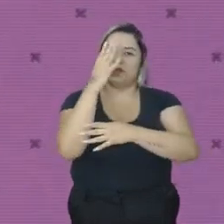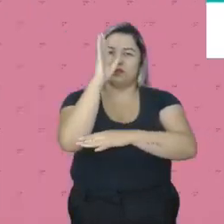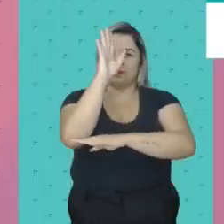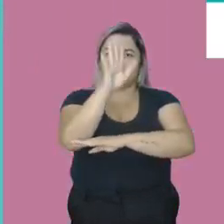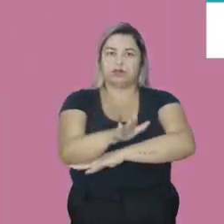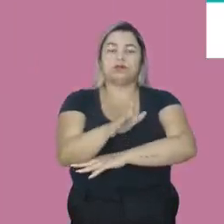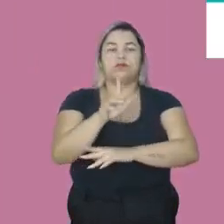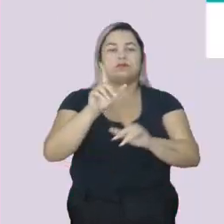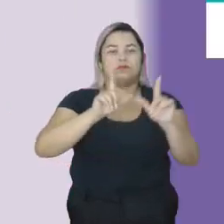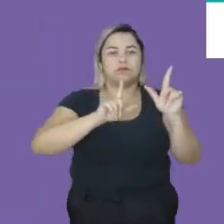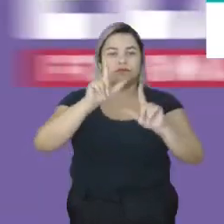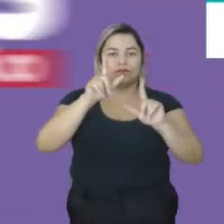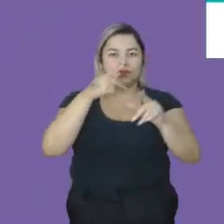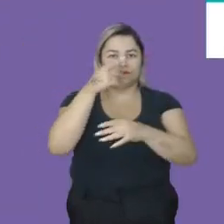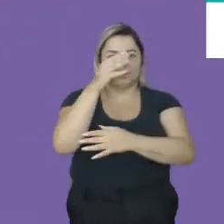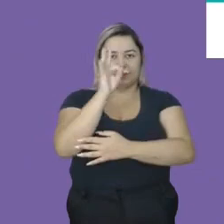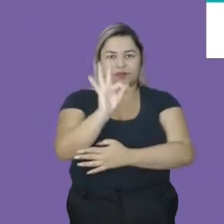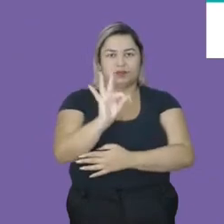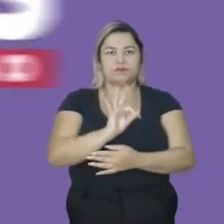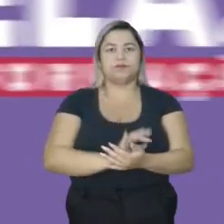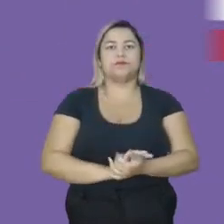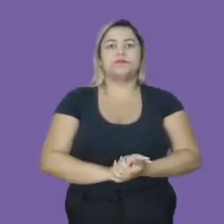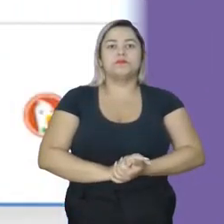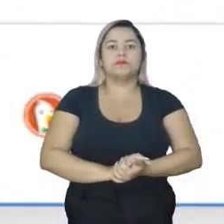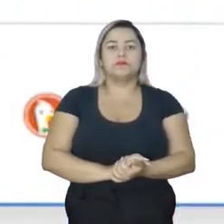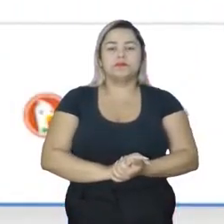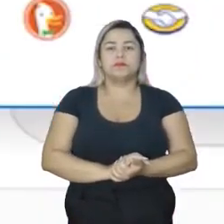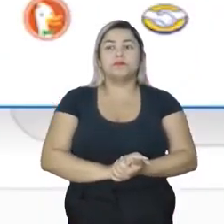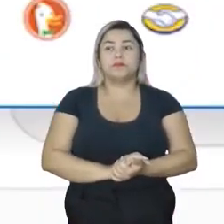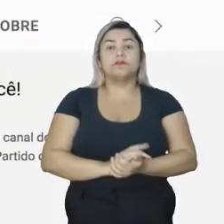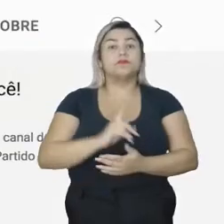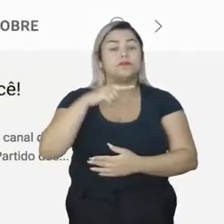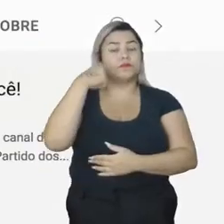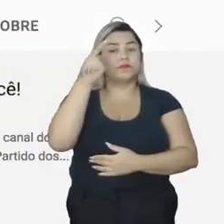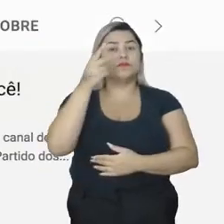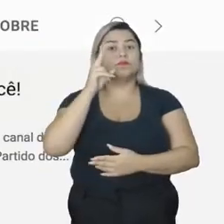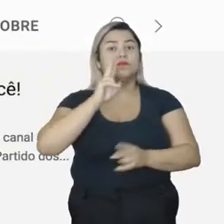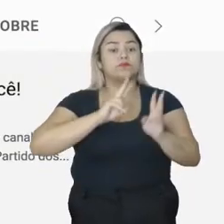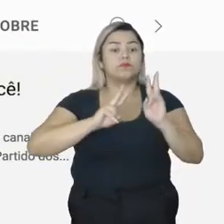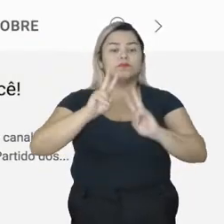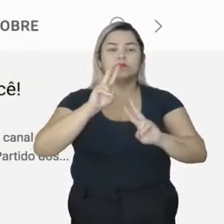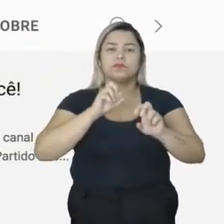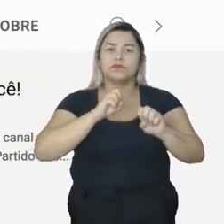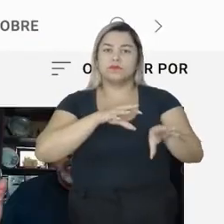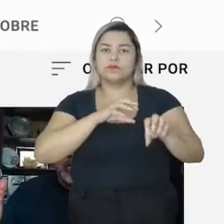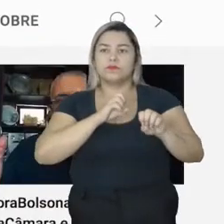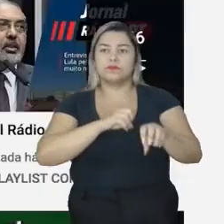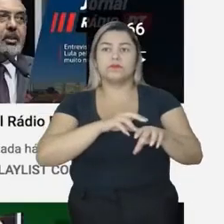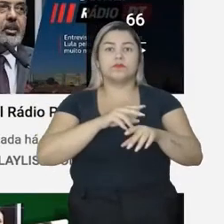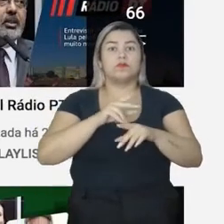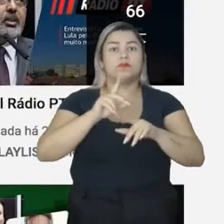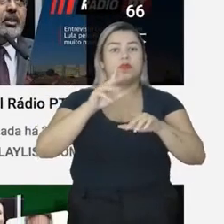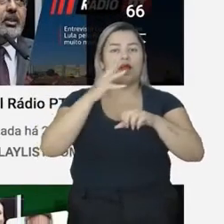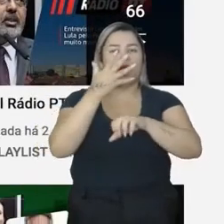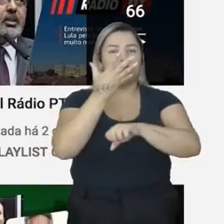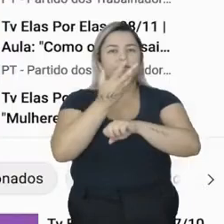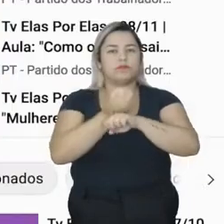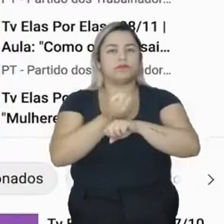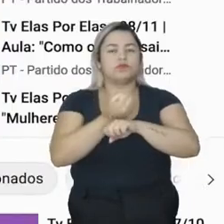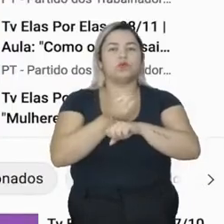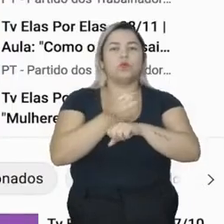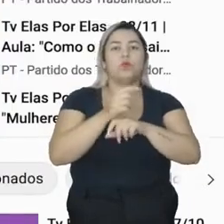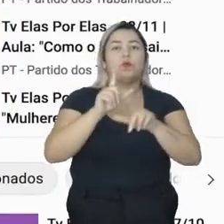aqui na TVPT. Reveja esta e outras aulas na playlist da TV Elas por Elas Formação, no